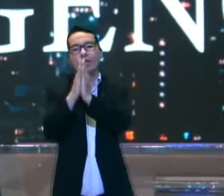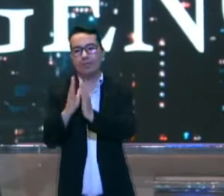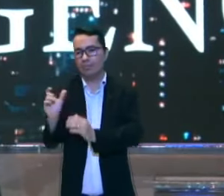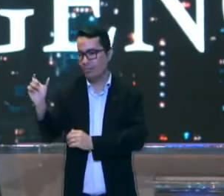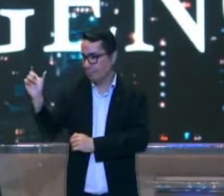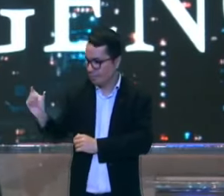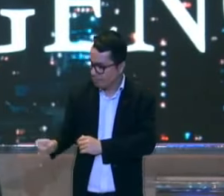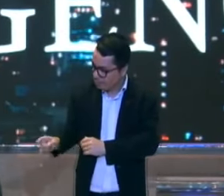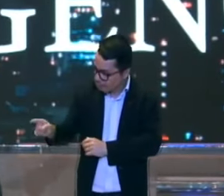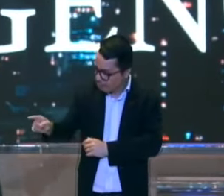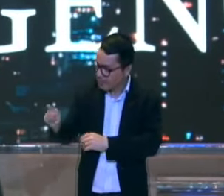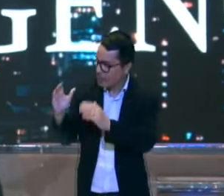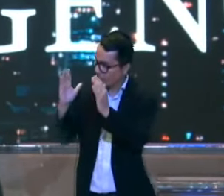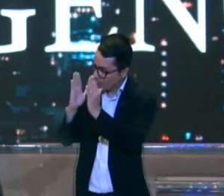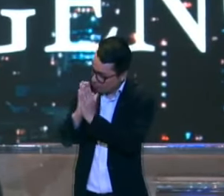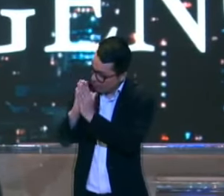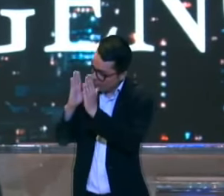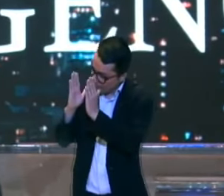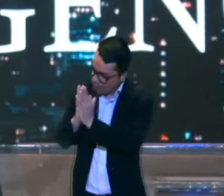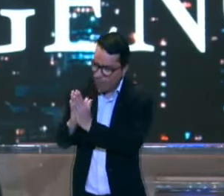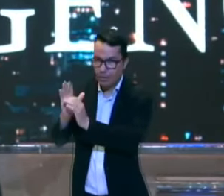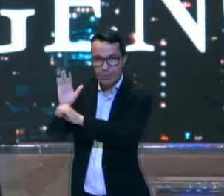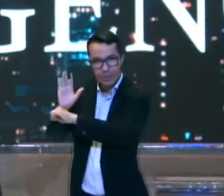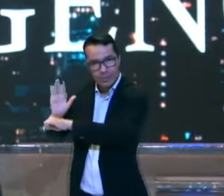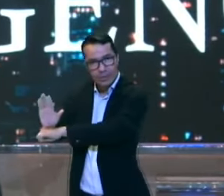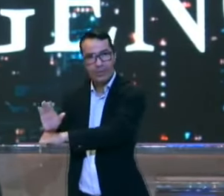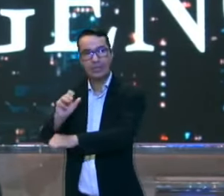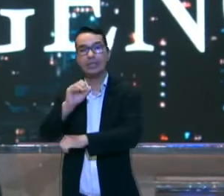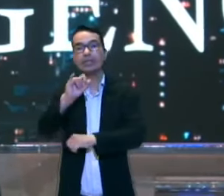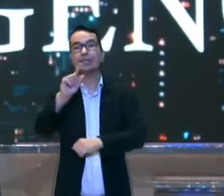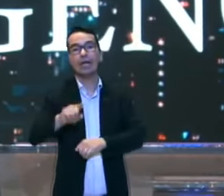maltratou. Dói mais quando é mais próximo.